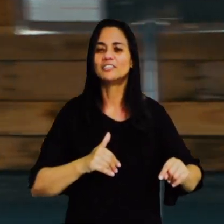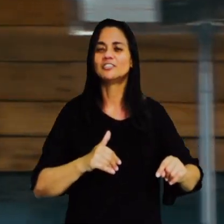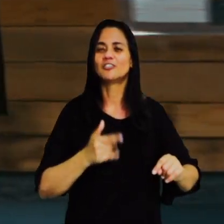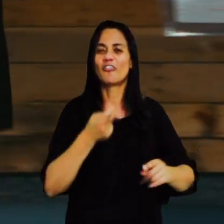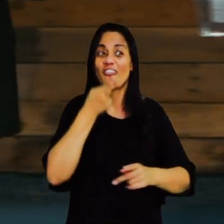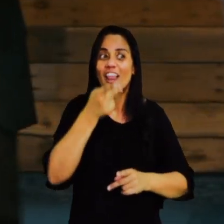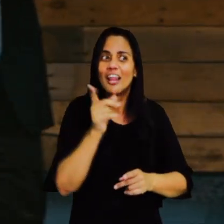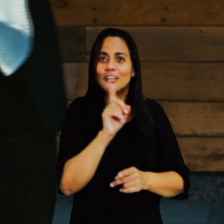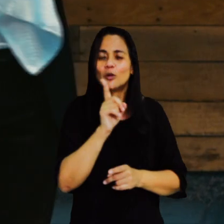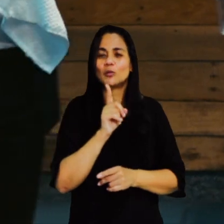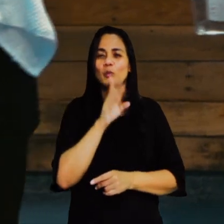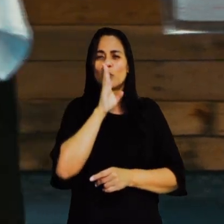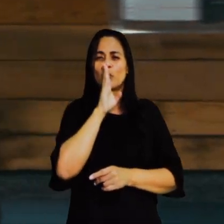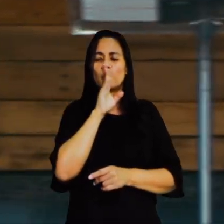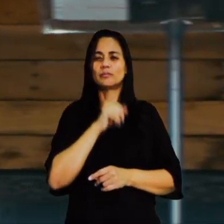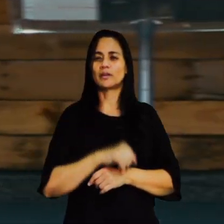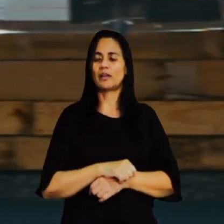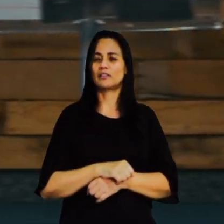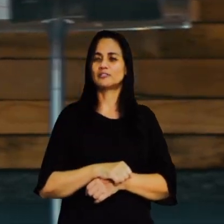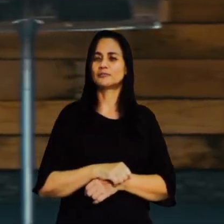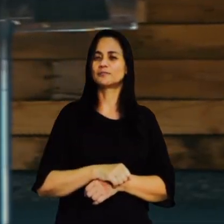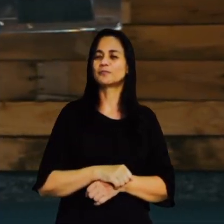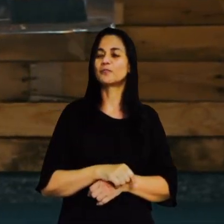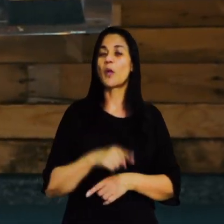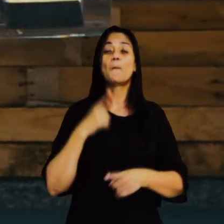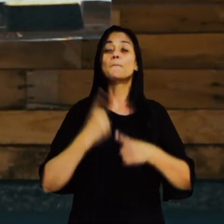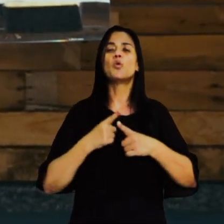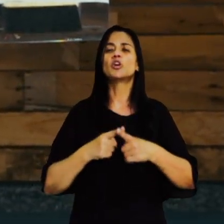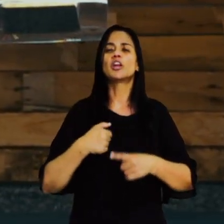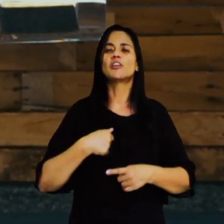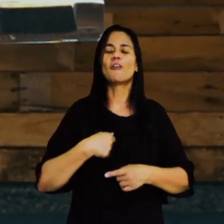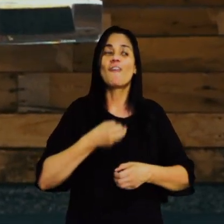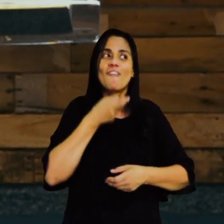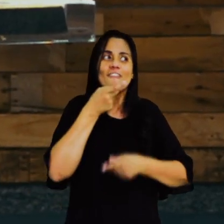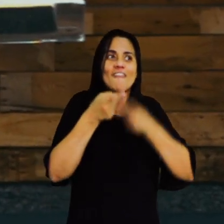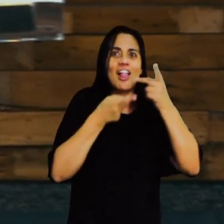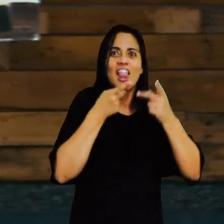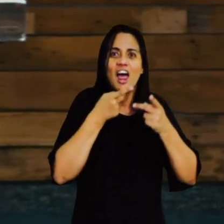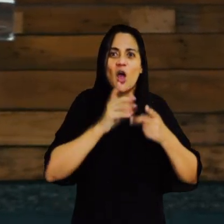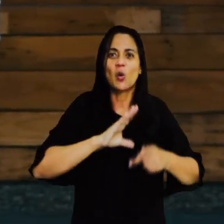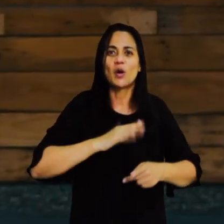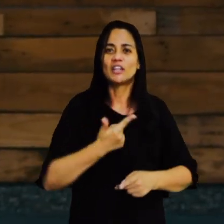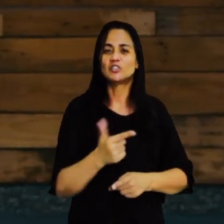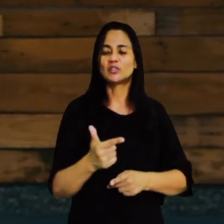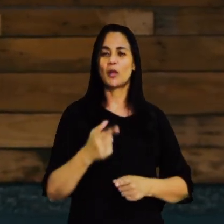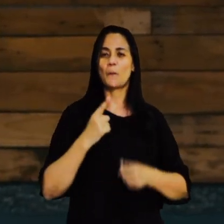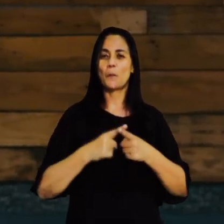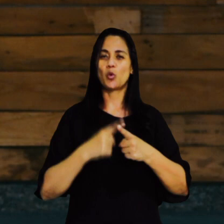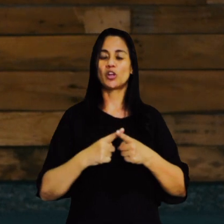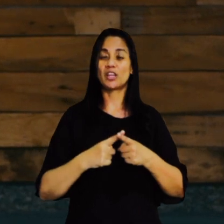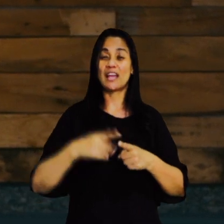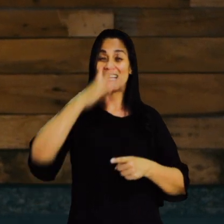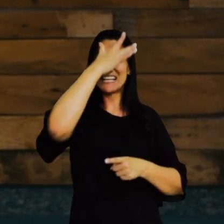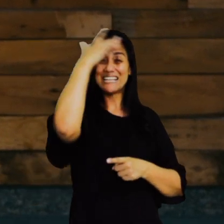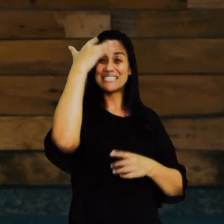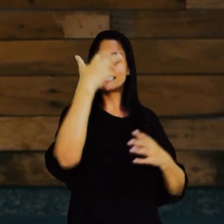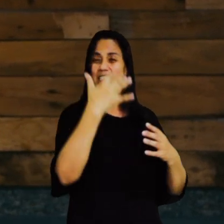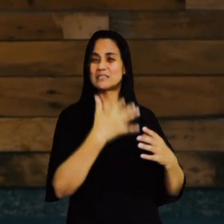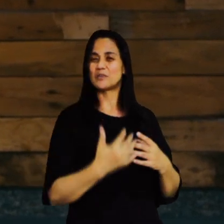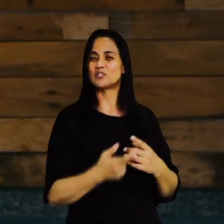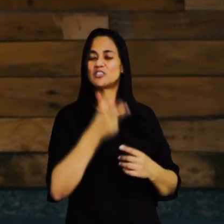Você sabe por que nós não temos a coragem de admitir? Porque essa geração de hoje colocou na nossa cabeça que nós somos influencers.